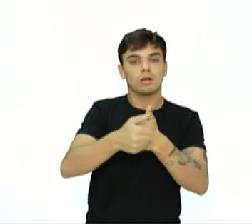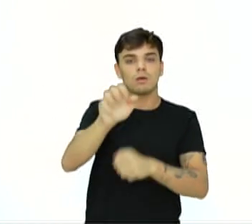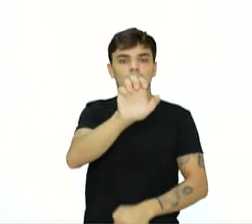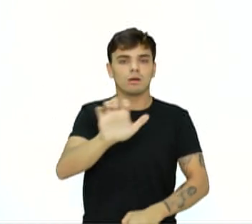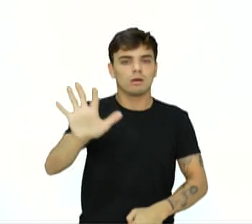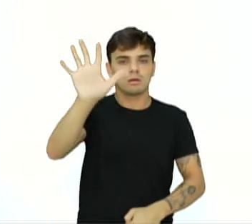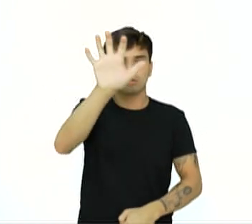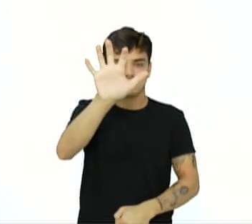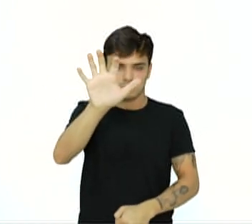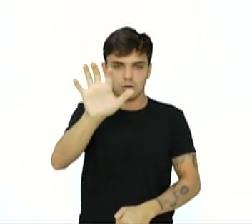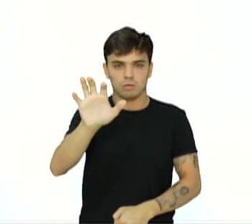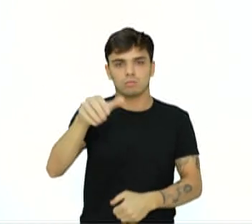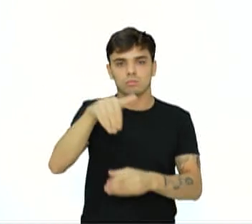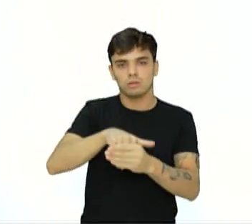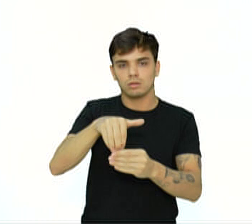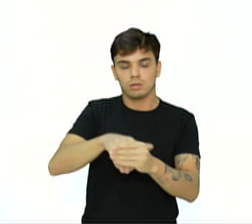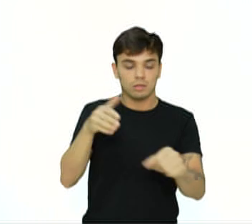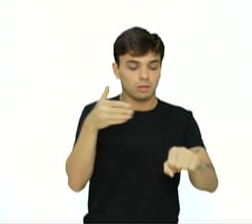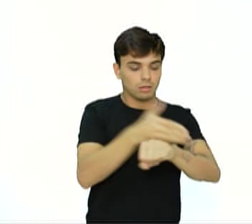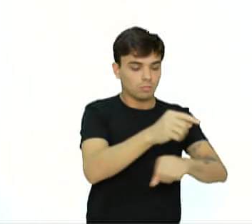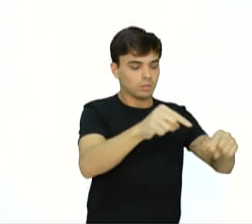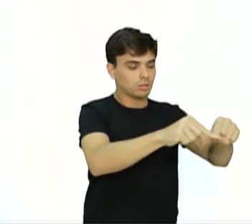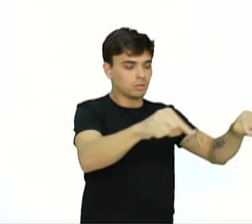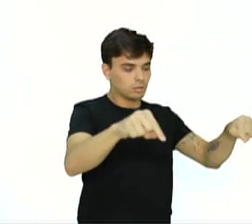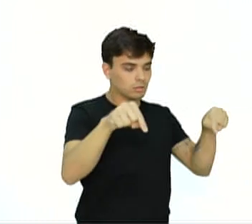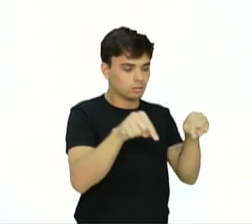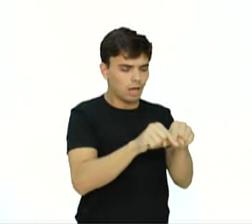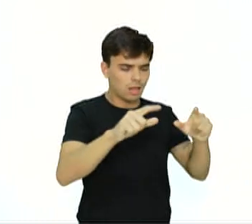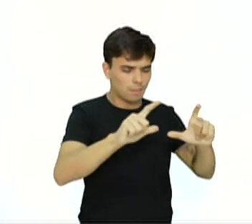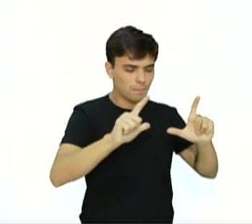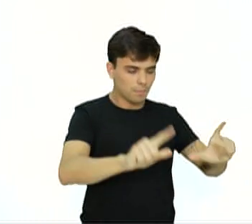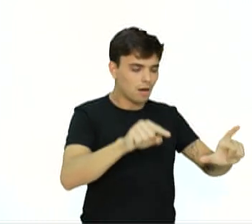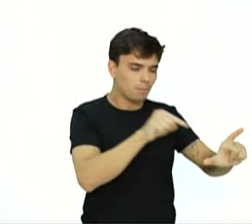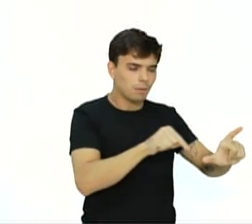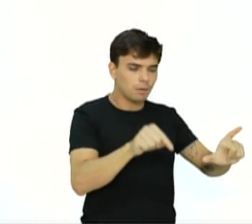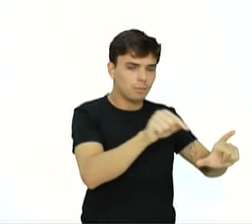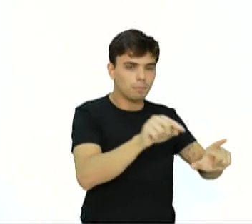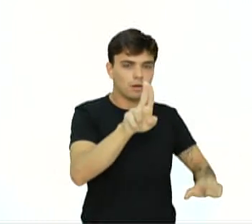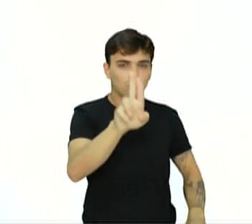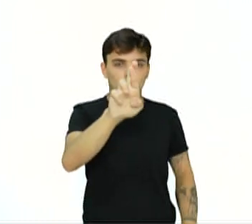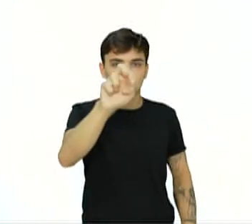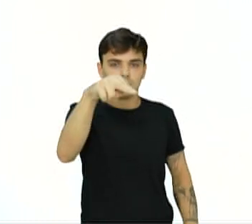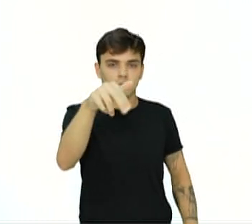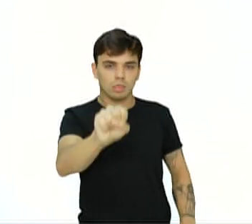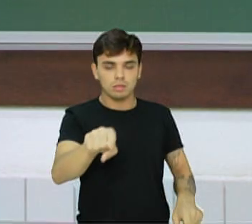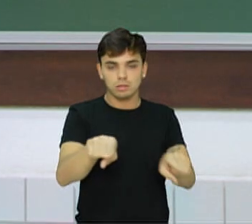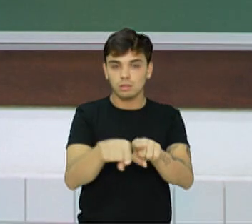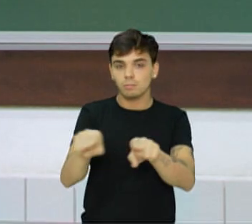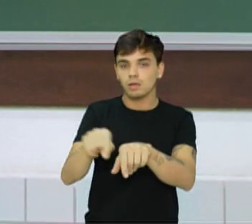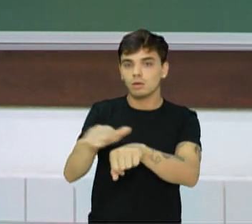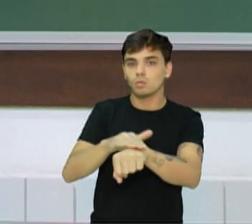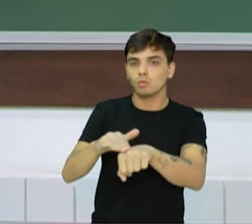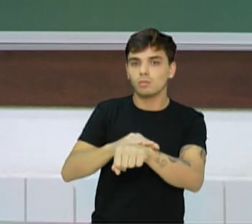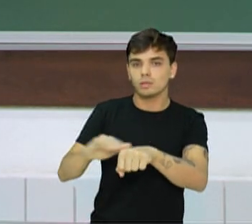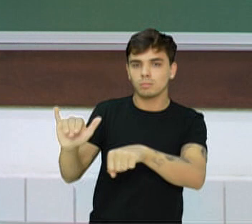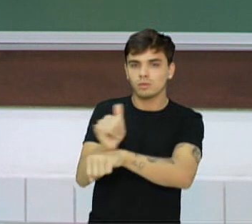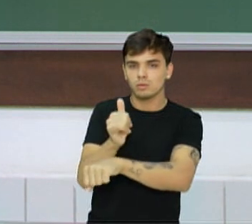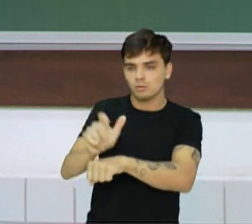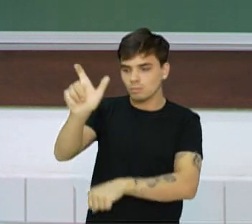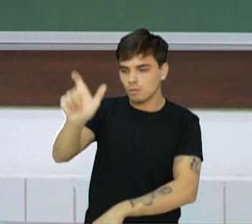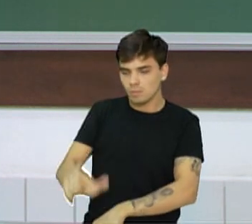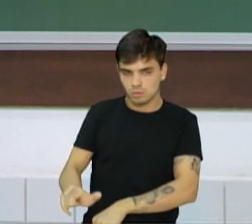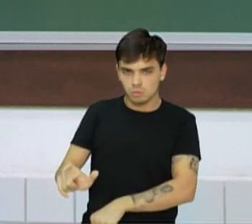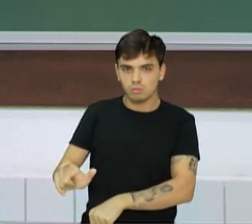Nós fomos à sala de urnas. Nessa sala a gente conversou ali com um técnico do